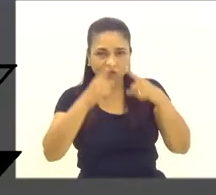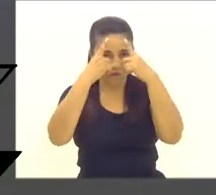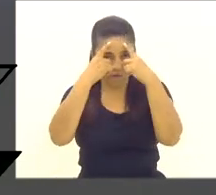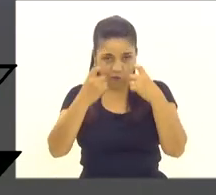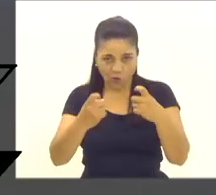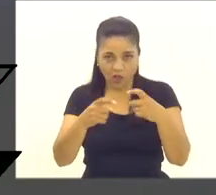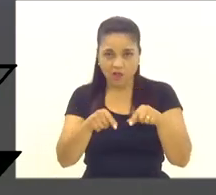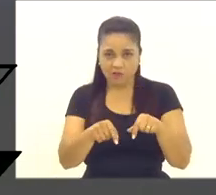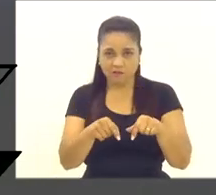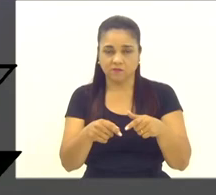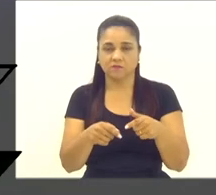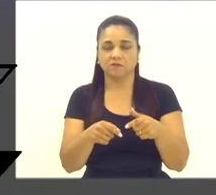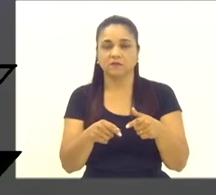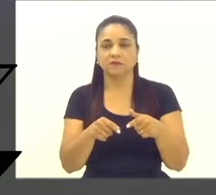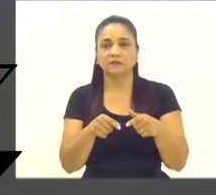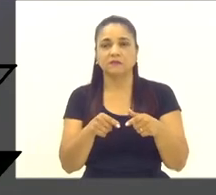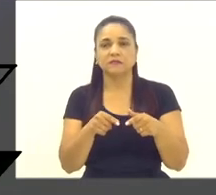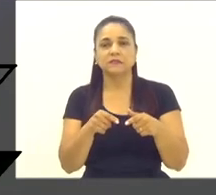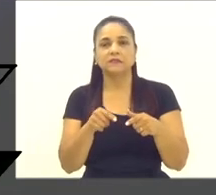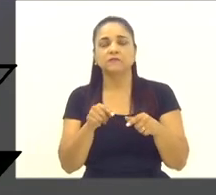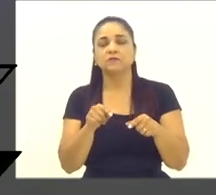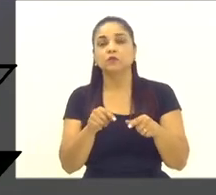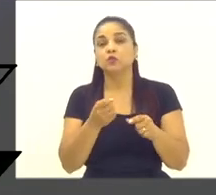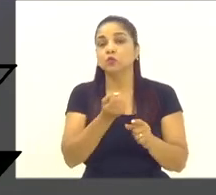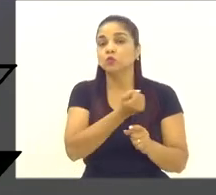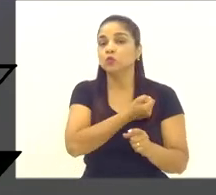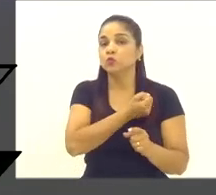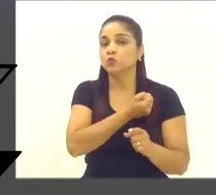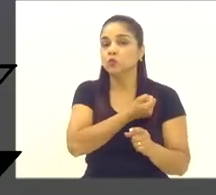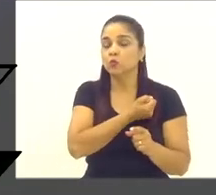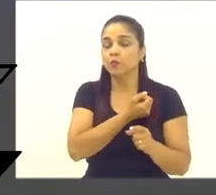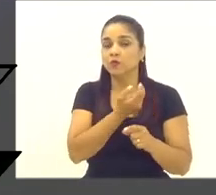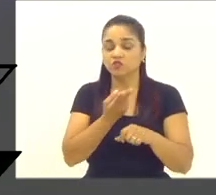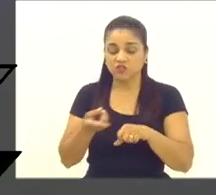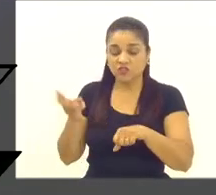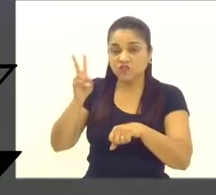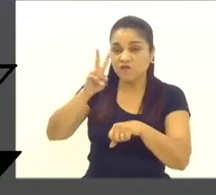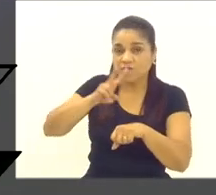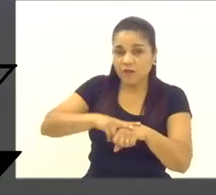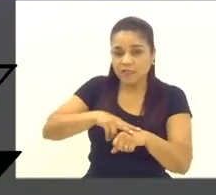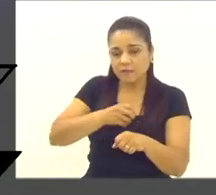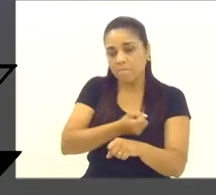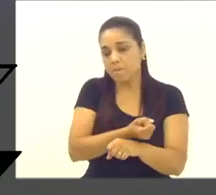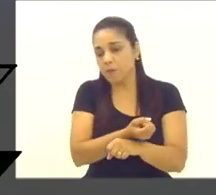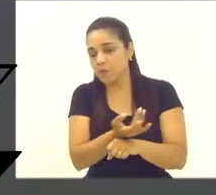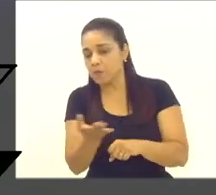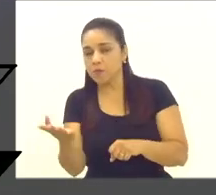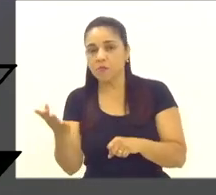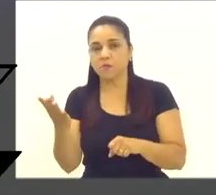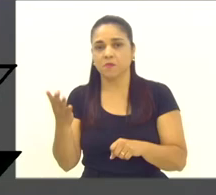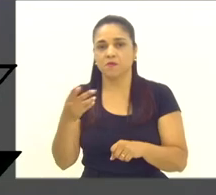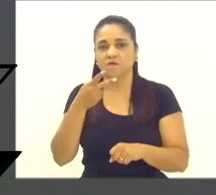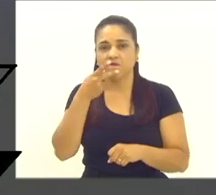isso daí é em relação ao número de vezes que essa pessoa foi citada quantas